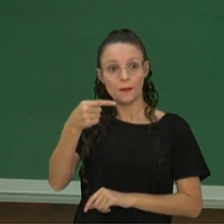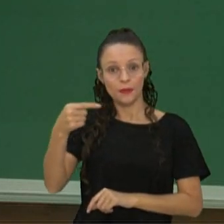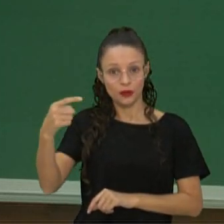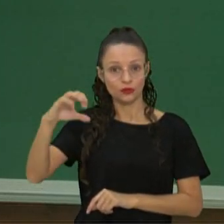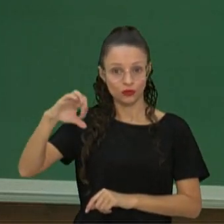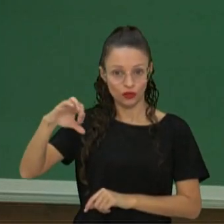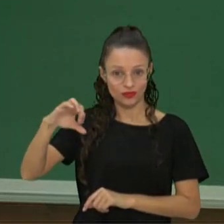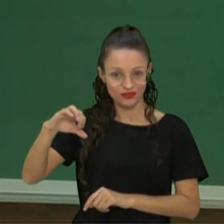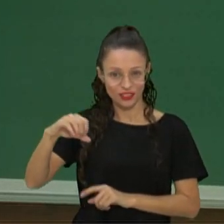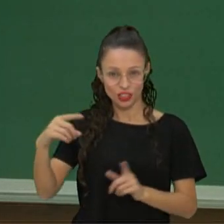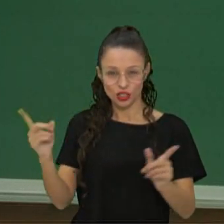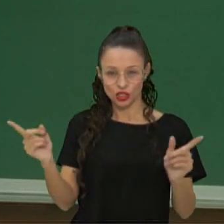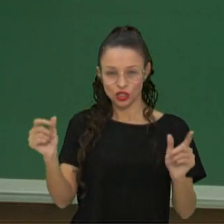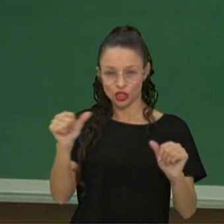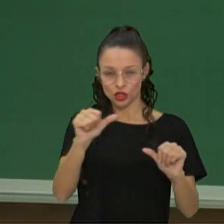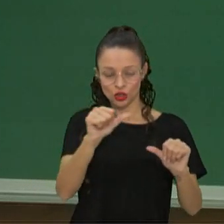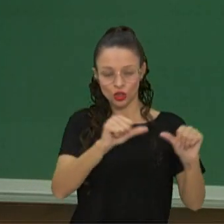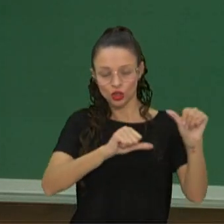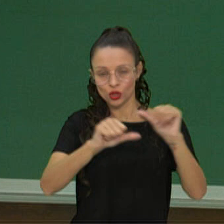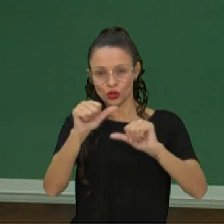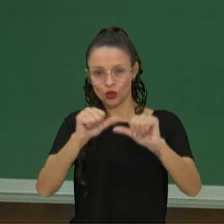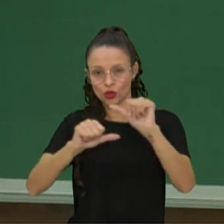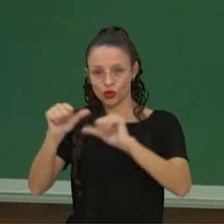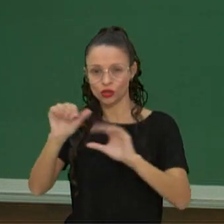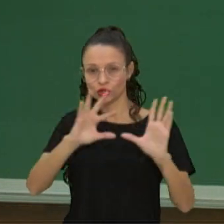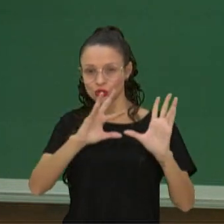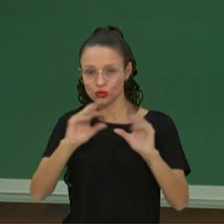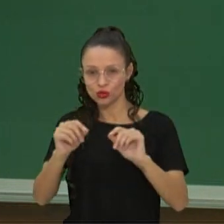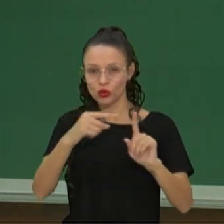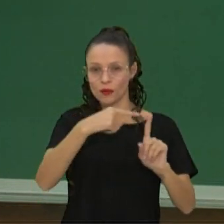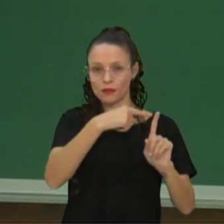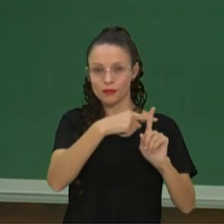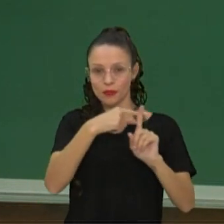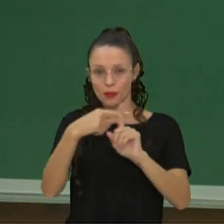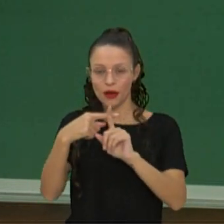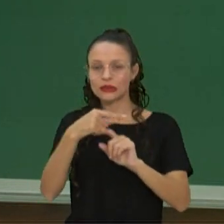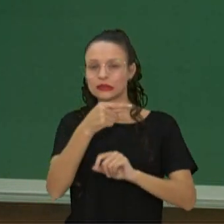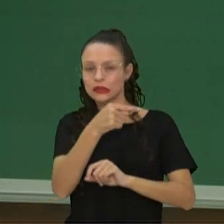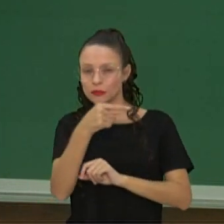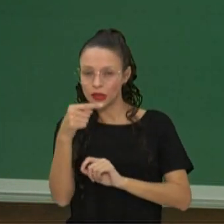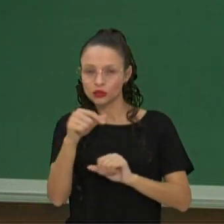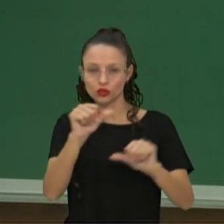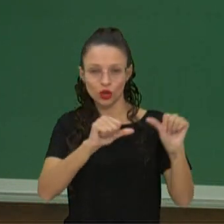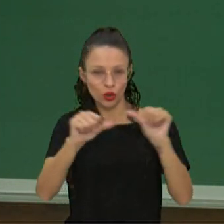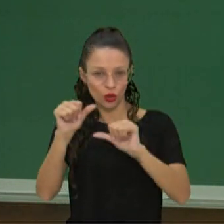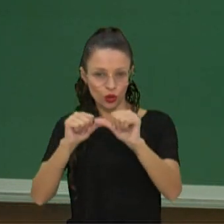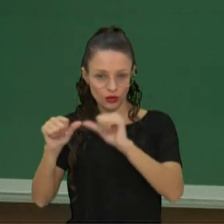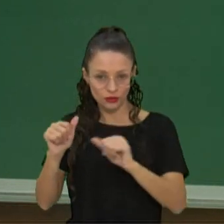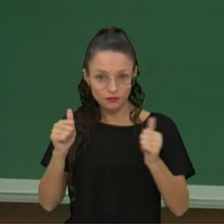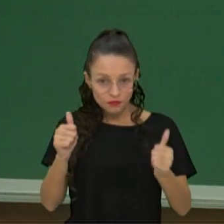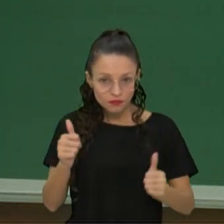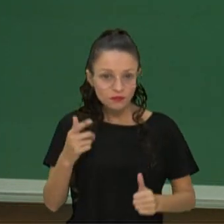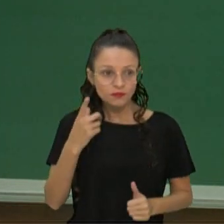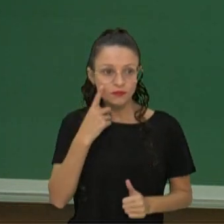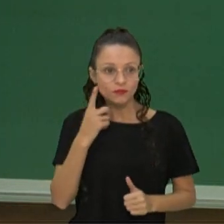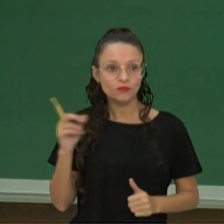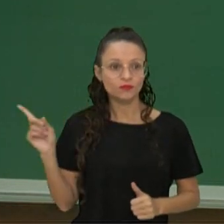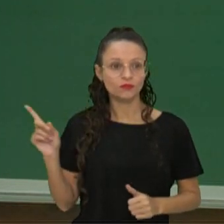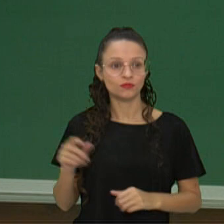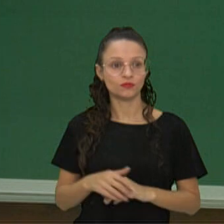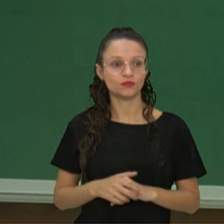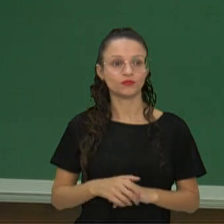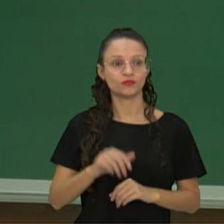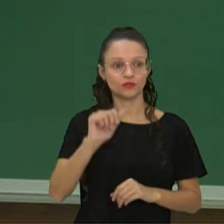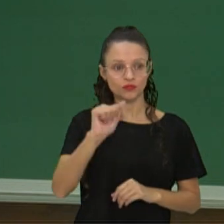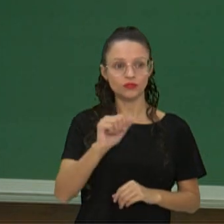9. Tá? Então, na hora de fazer a subtração, o segundo polinômio troca todos os sinais. Vamos conferir quais são eles?